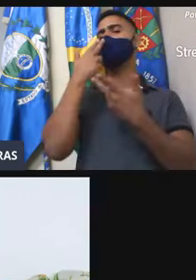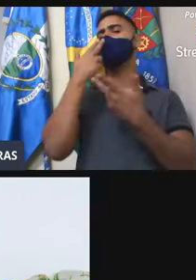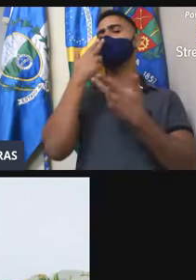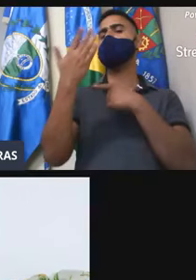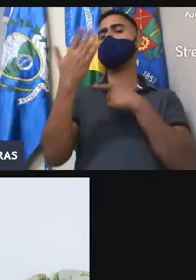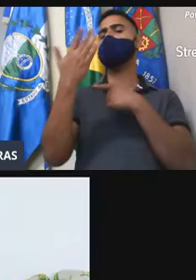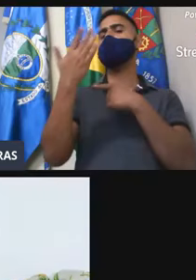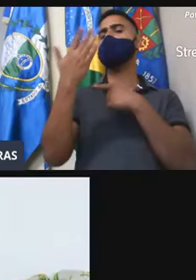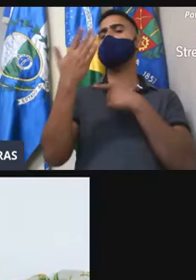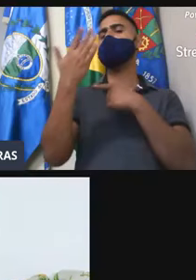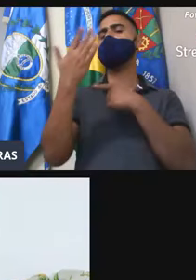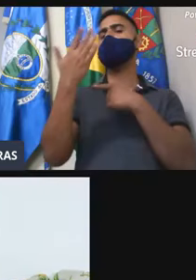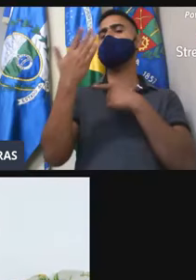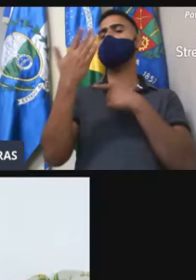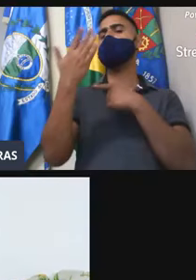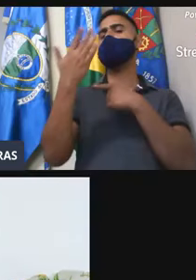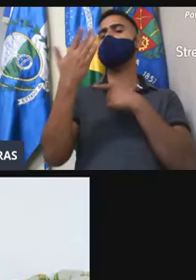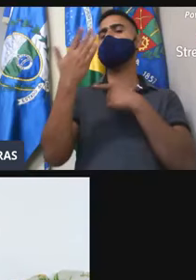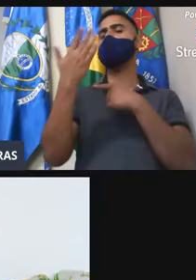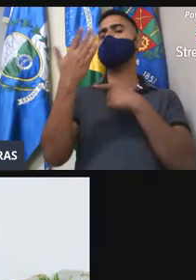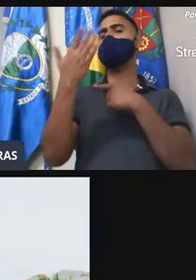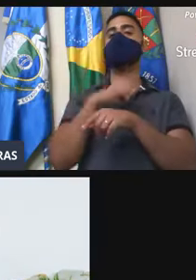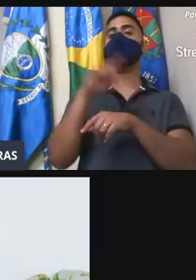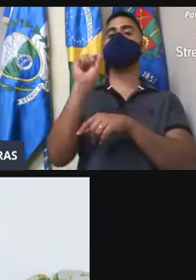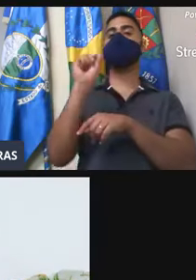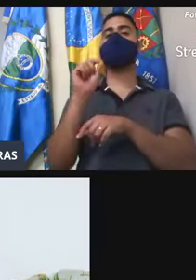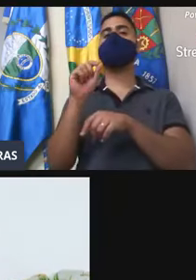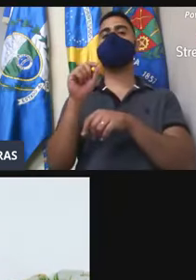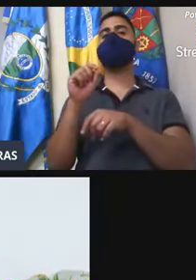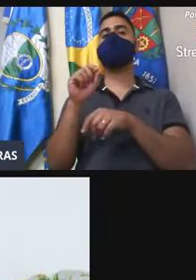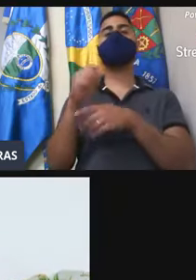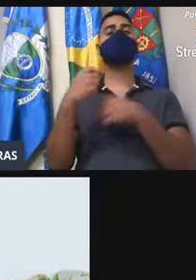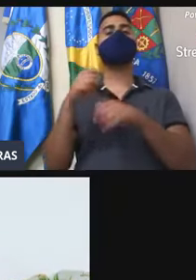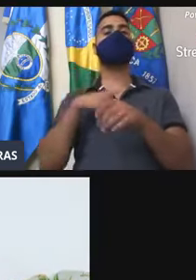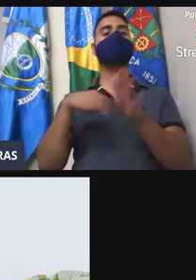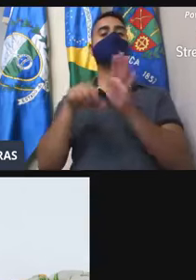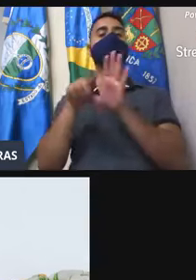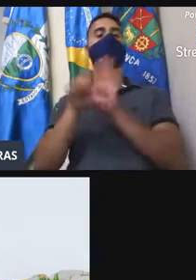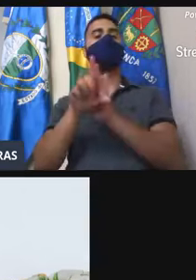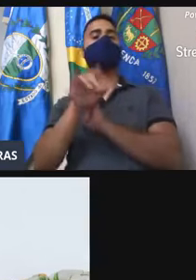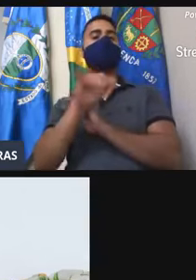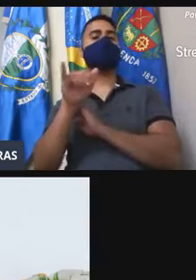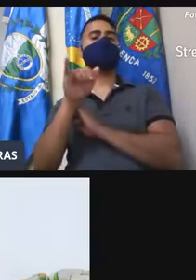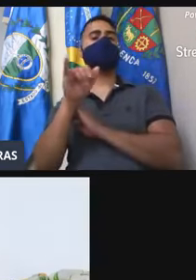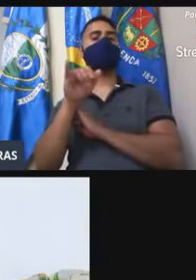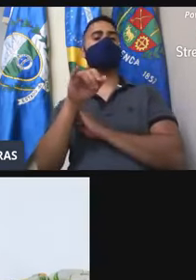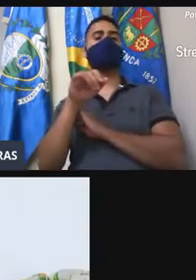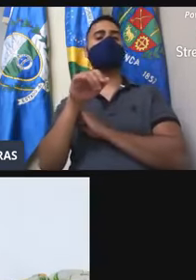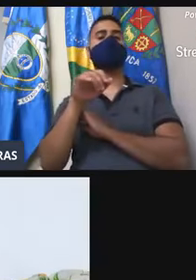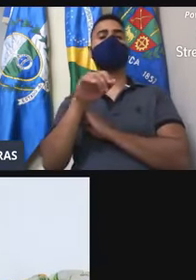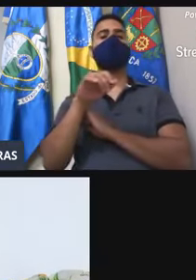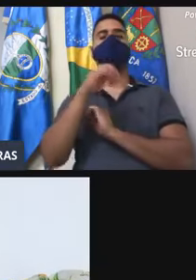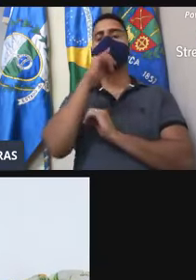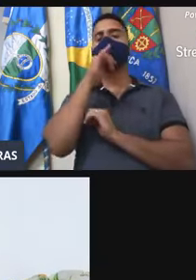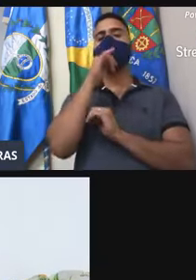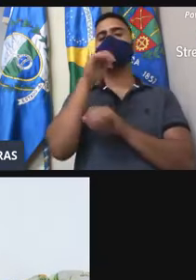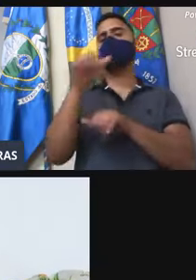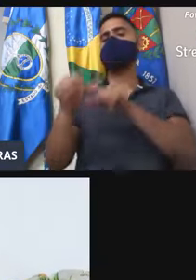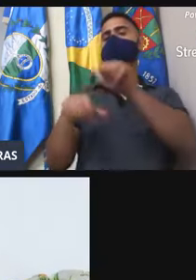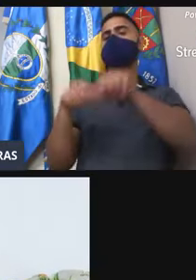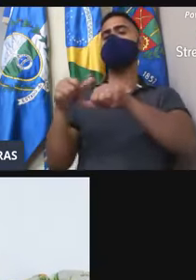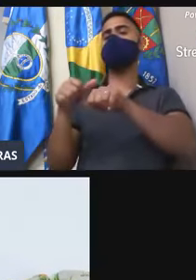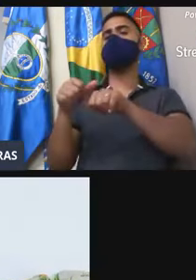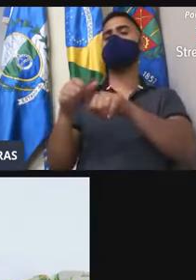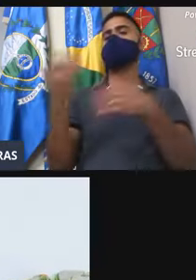do governo do Estado e do governo federal é que você tenha por forma de lei. E por mais que os gestores saiam, isso acaba